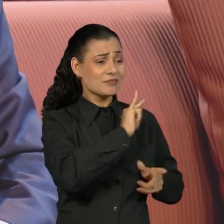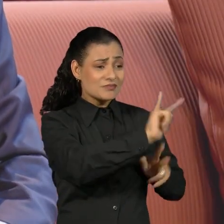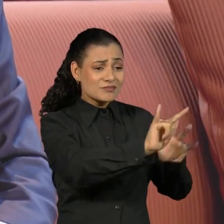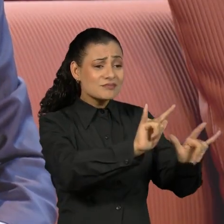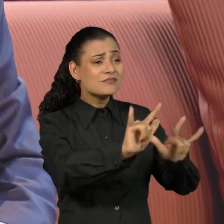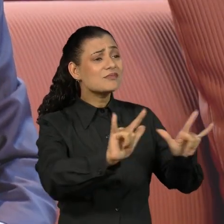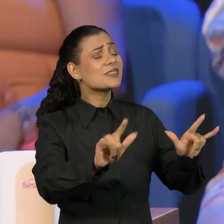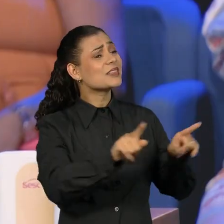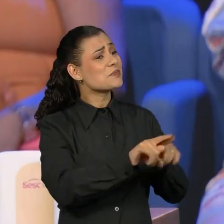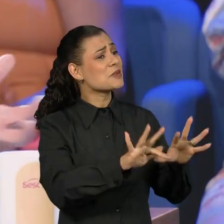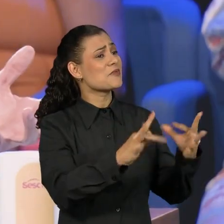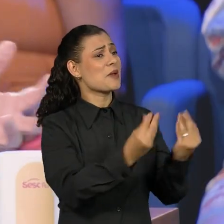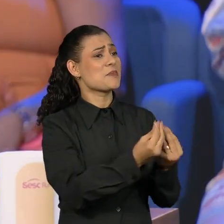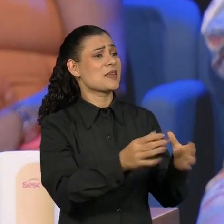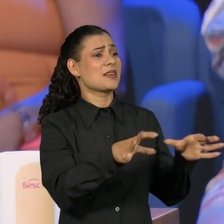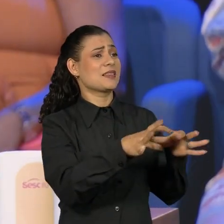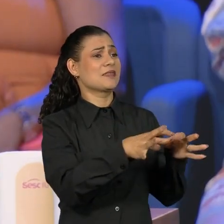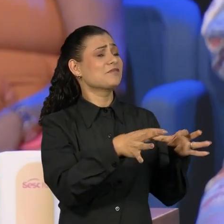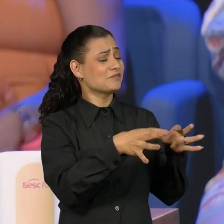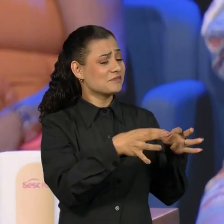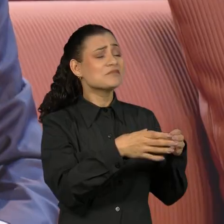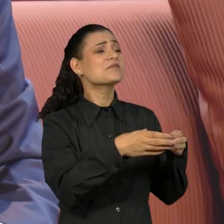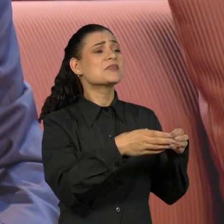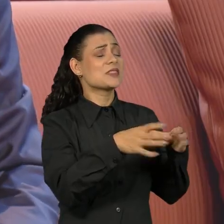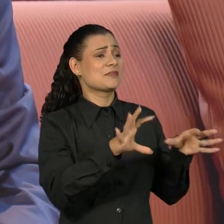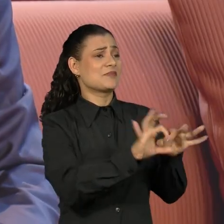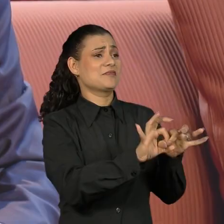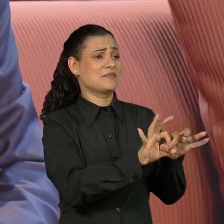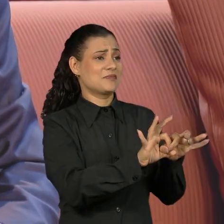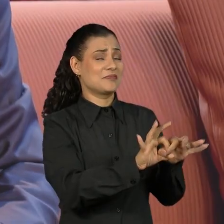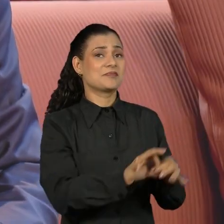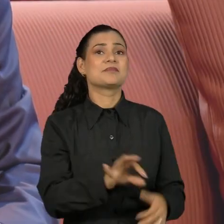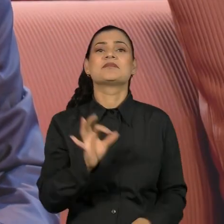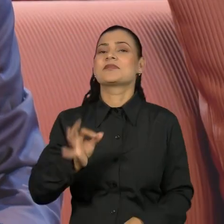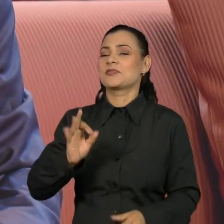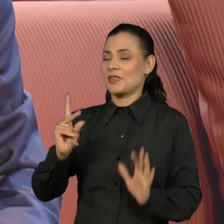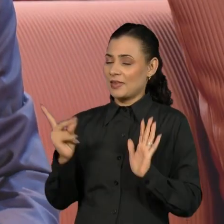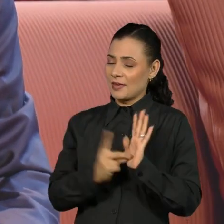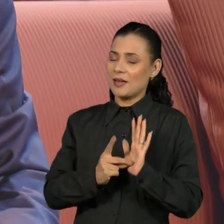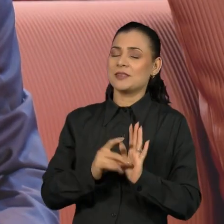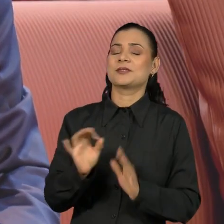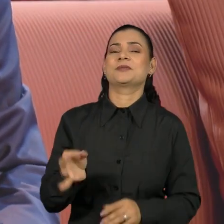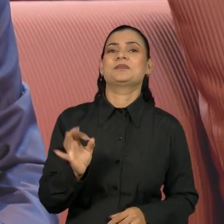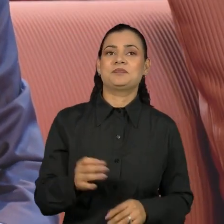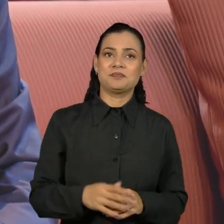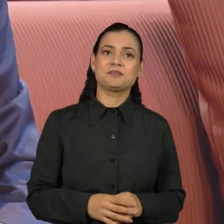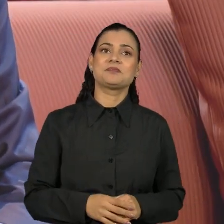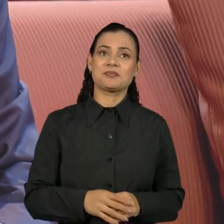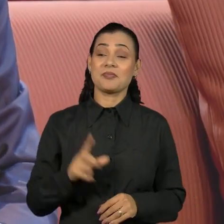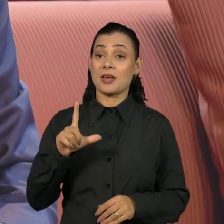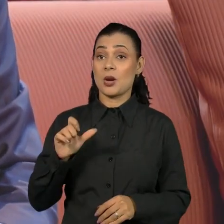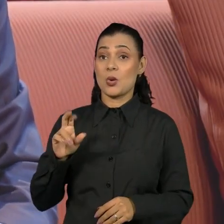boas. E é a família que eu tenho, né? Não há dúvida. E a Lu,